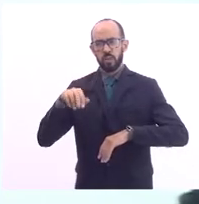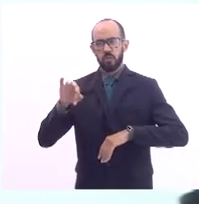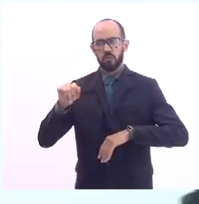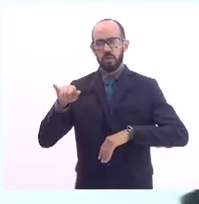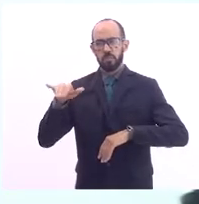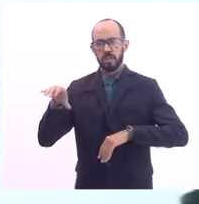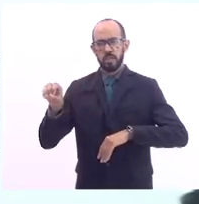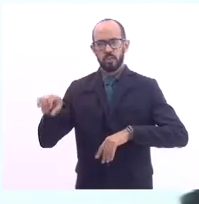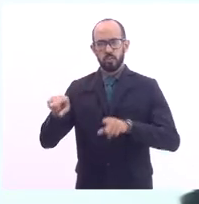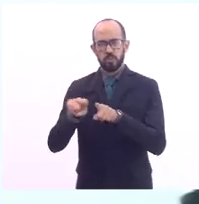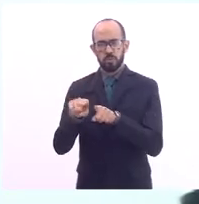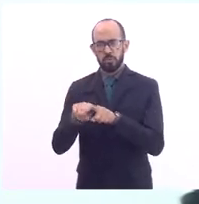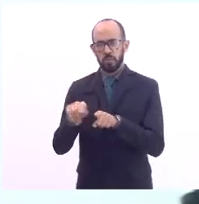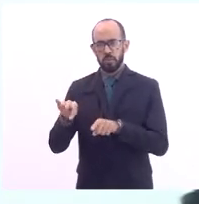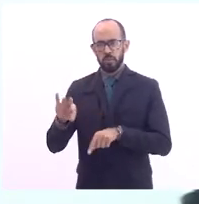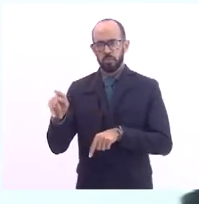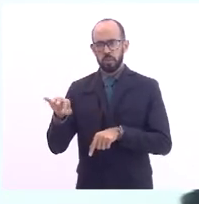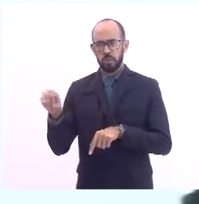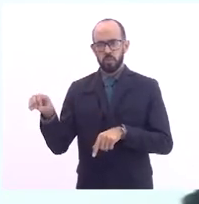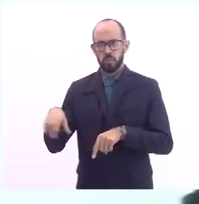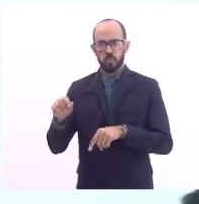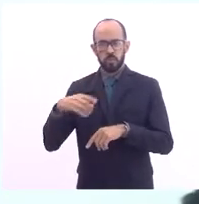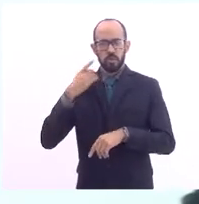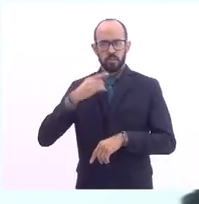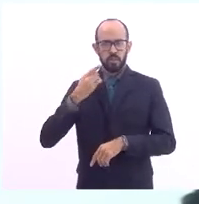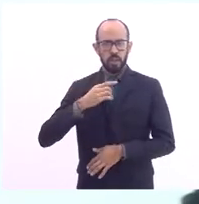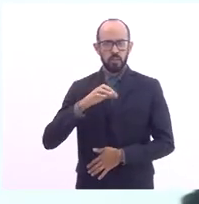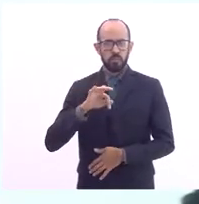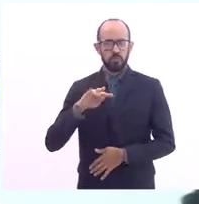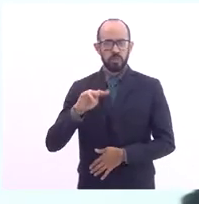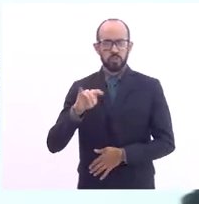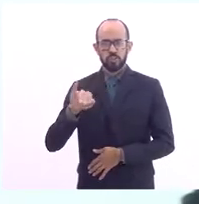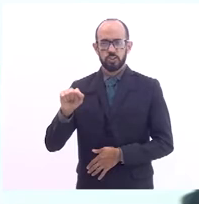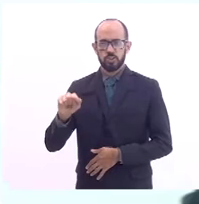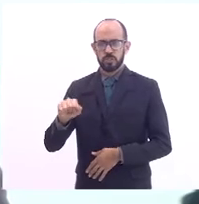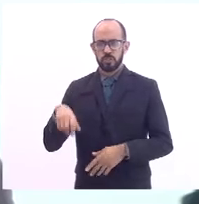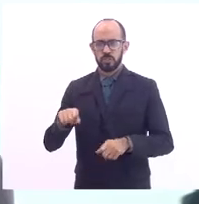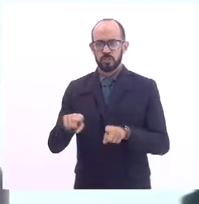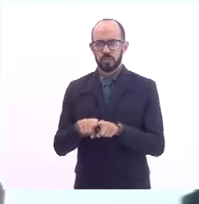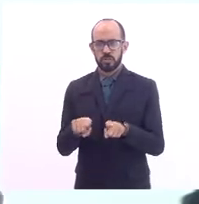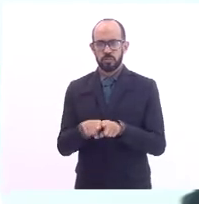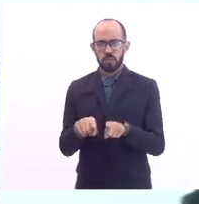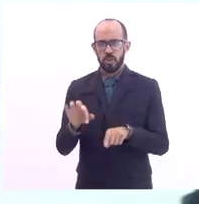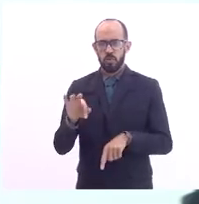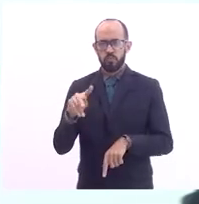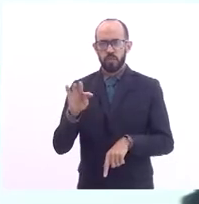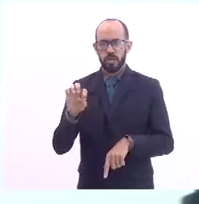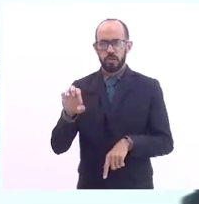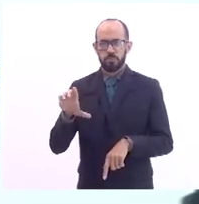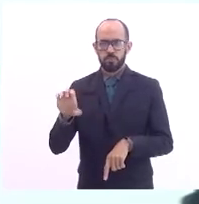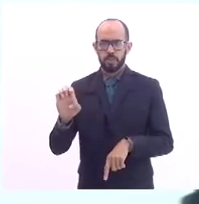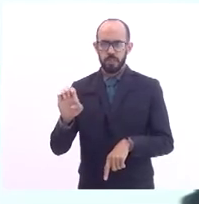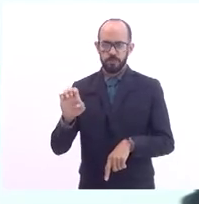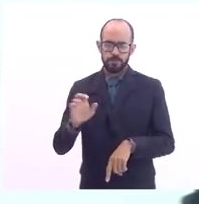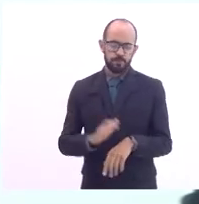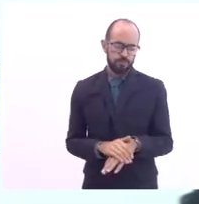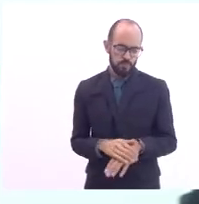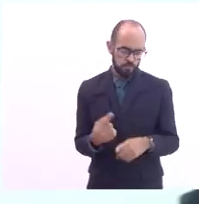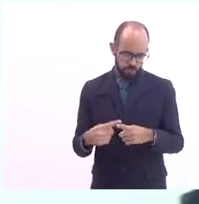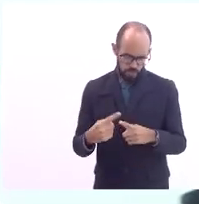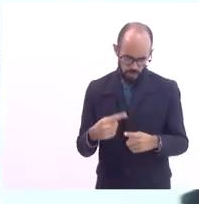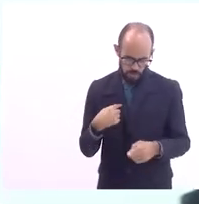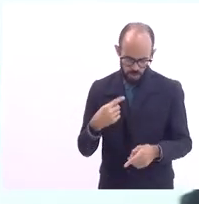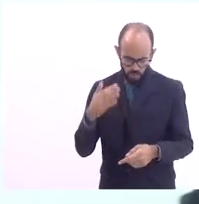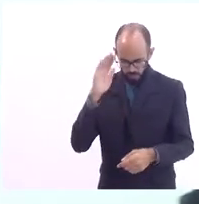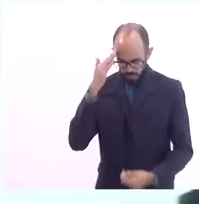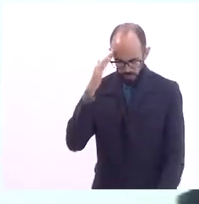Binho, a deputada Fatinho, sempre deputado Felipe Peixoto, porque entendo, enquanto cidadão, que eles